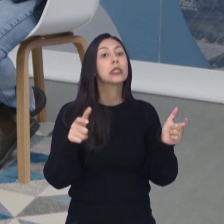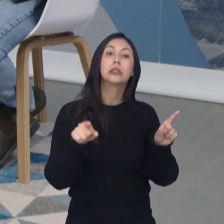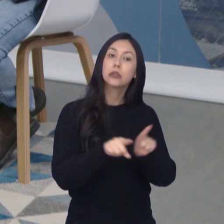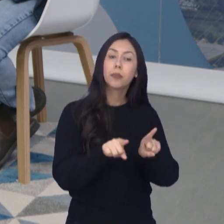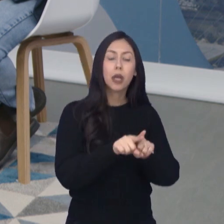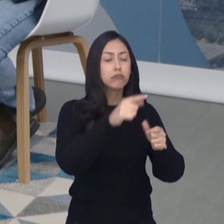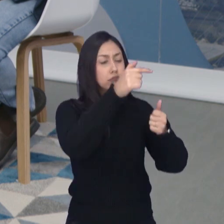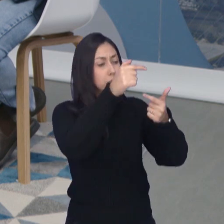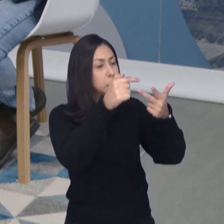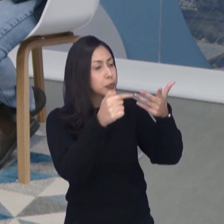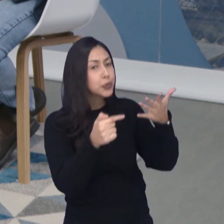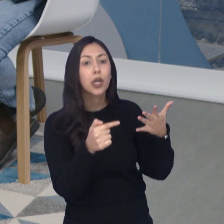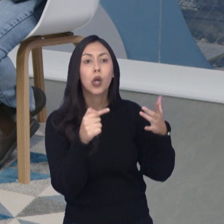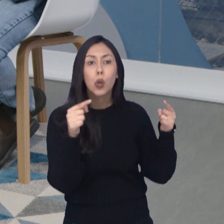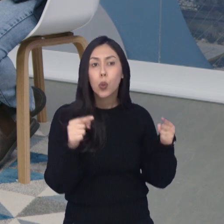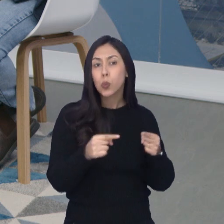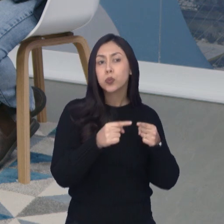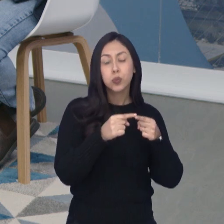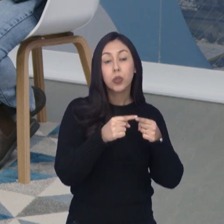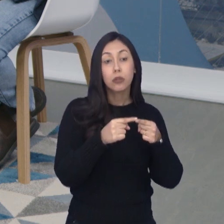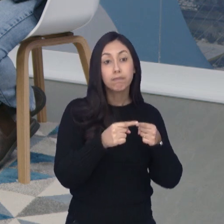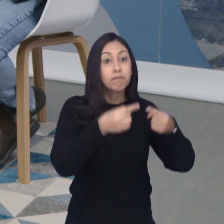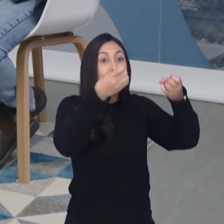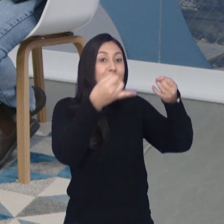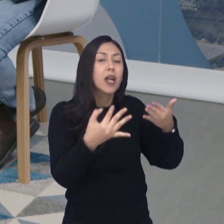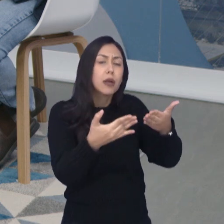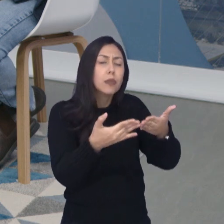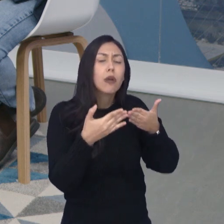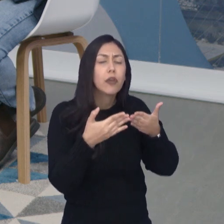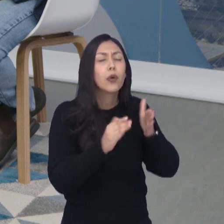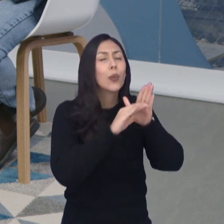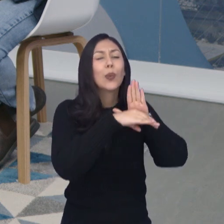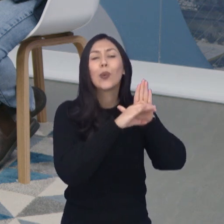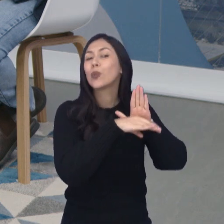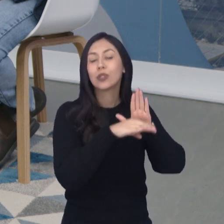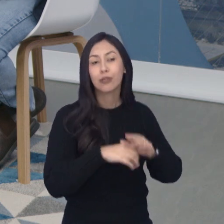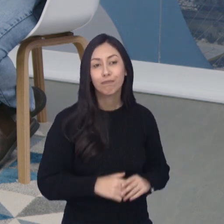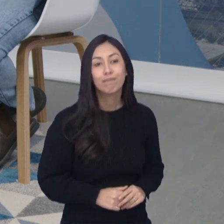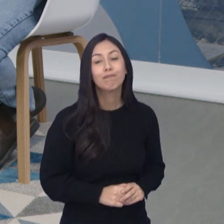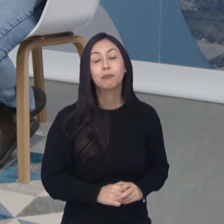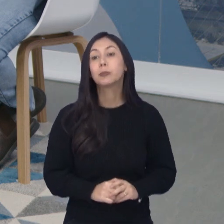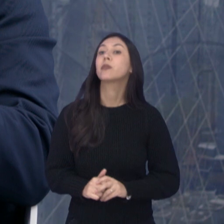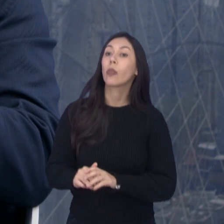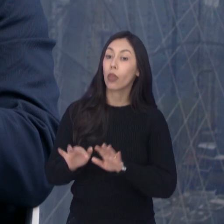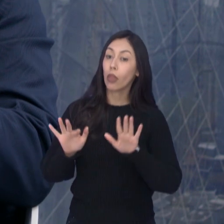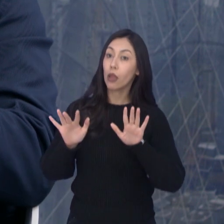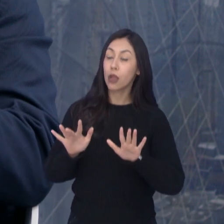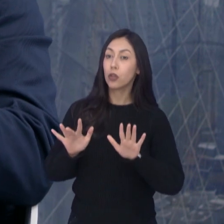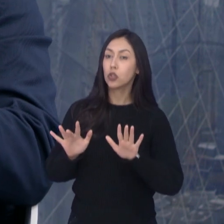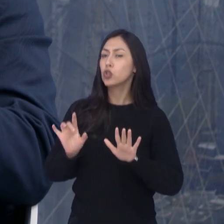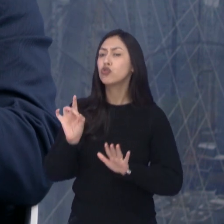subtemas, eles estão diretamente envolvidos. Explica pra gente esse conceito, de fato. Fugindo da